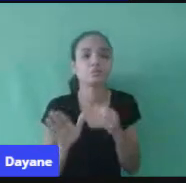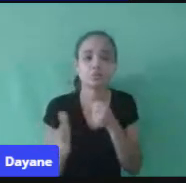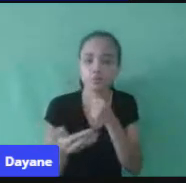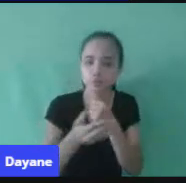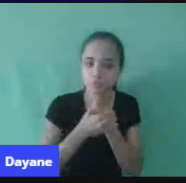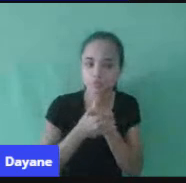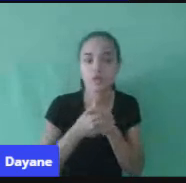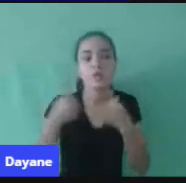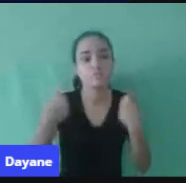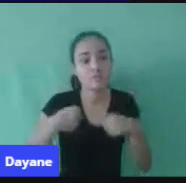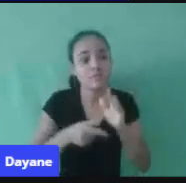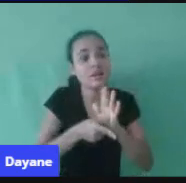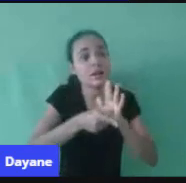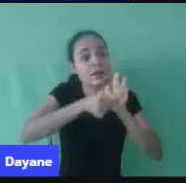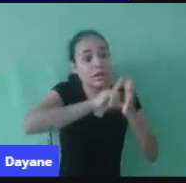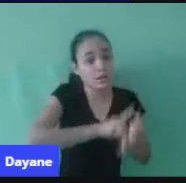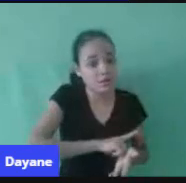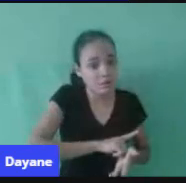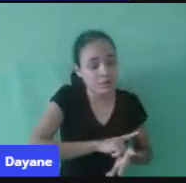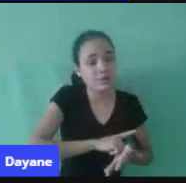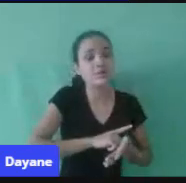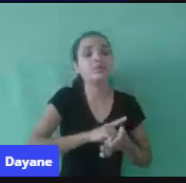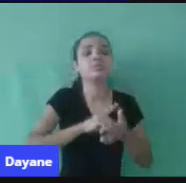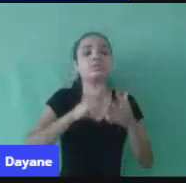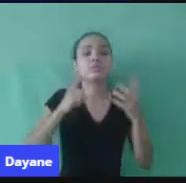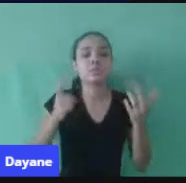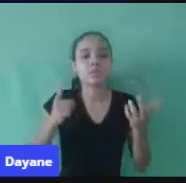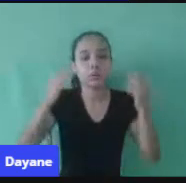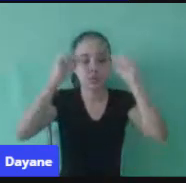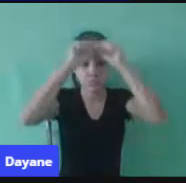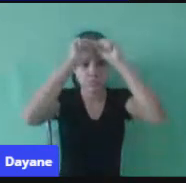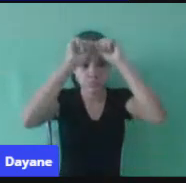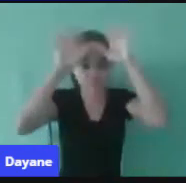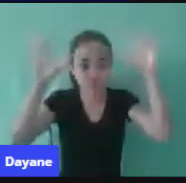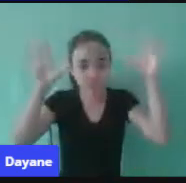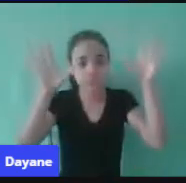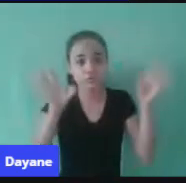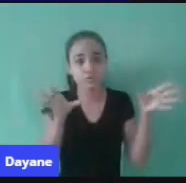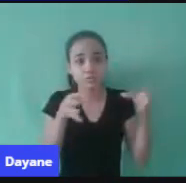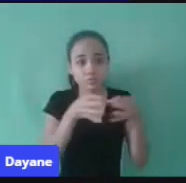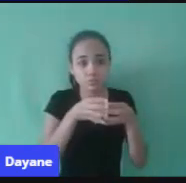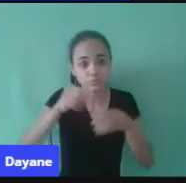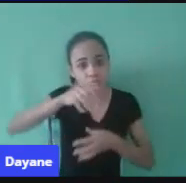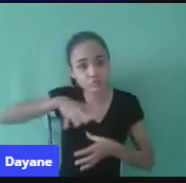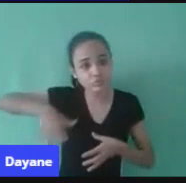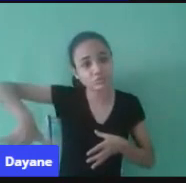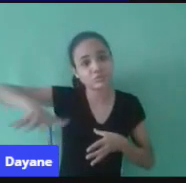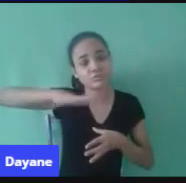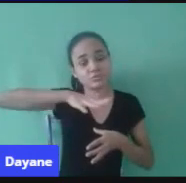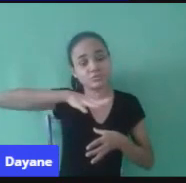dessa conjuntura de uma forma geral. E pode passar?